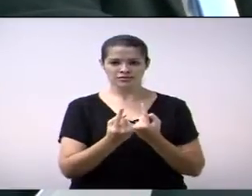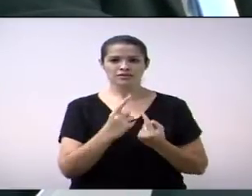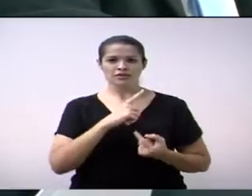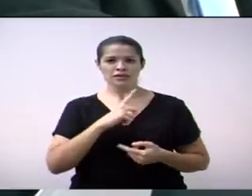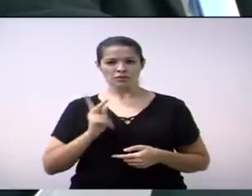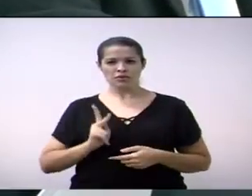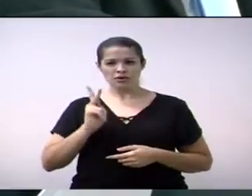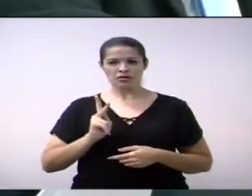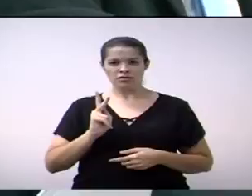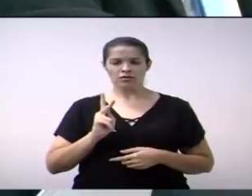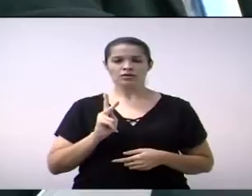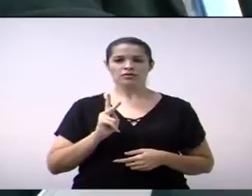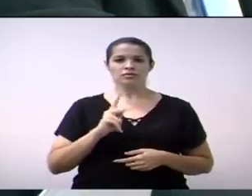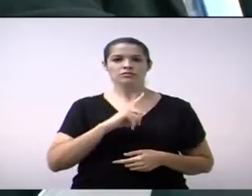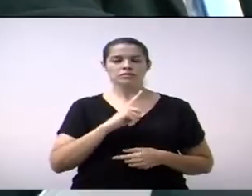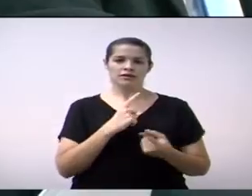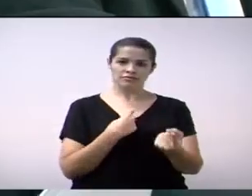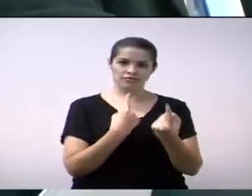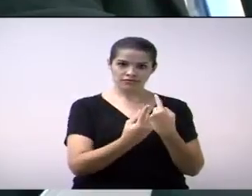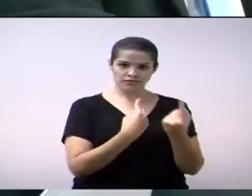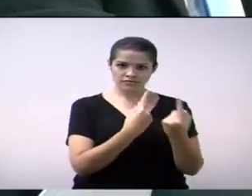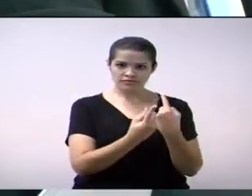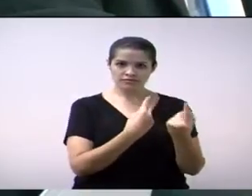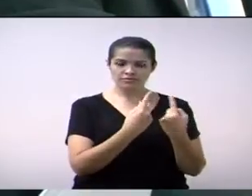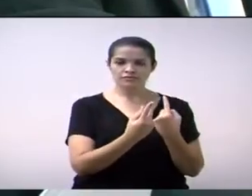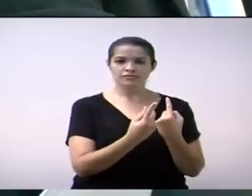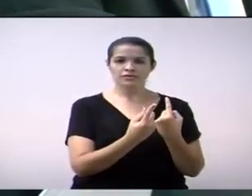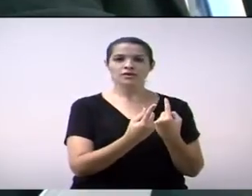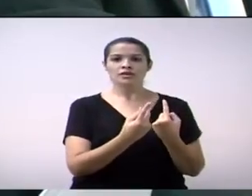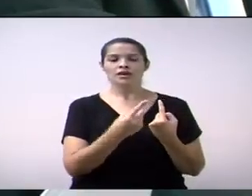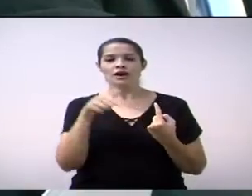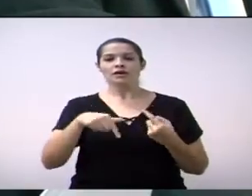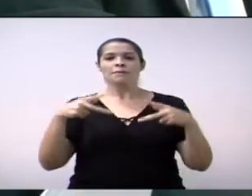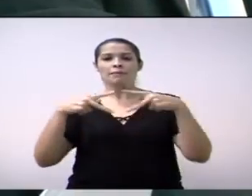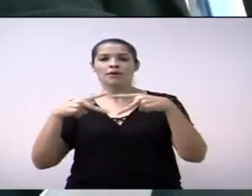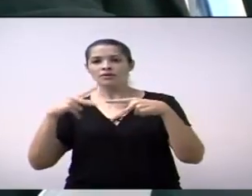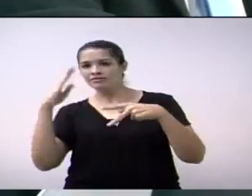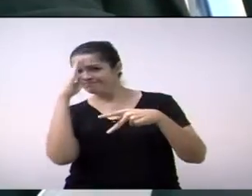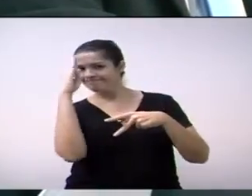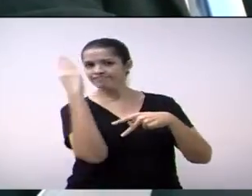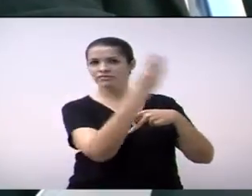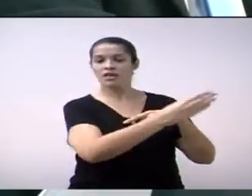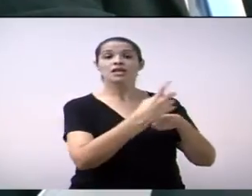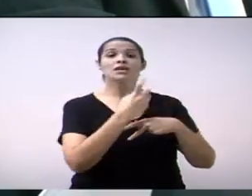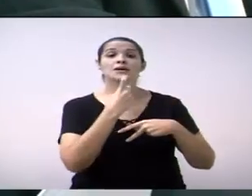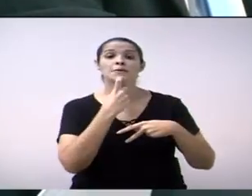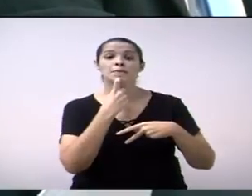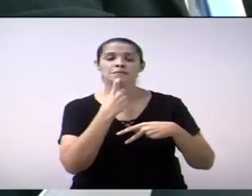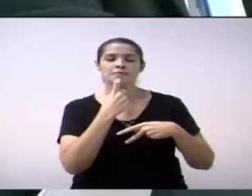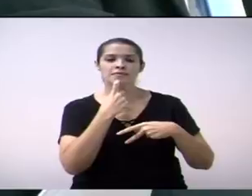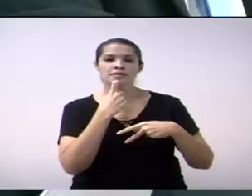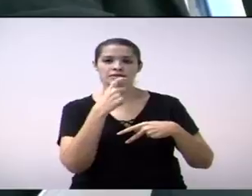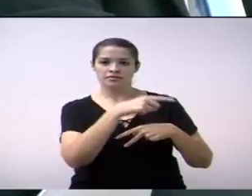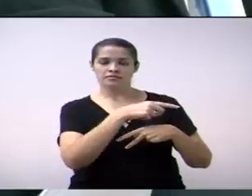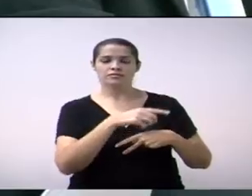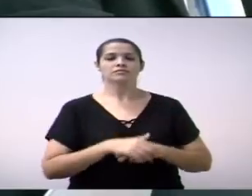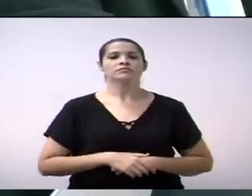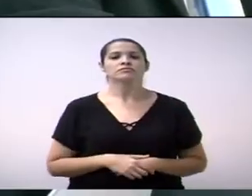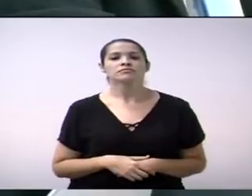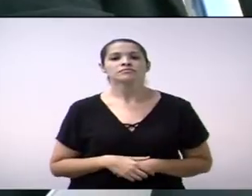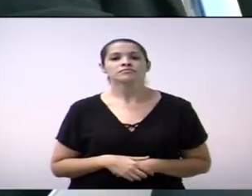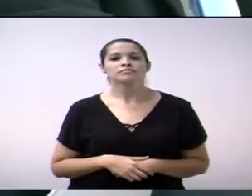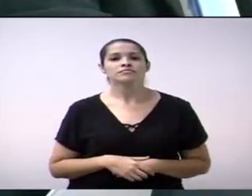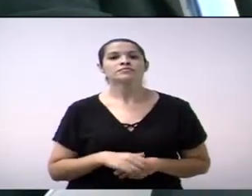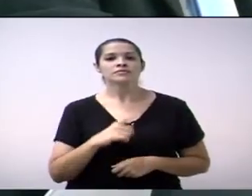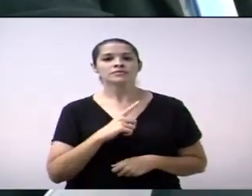da rodovia Professor Zeferino Vaz, sentido Campinas-Paulínia, mais especificamente depois da ferrovia, em via